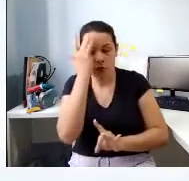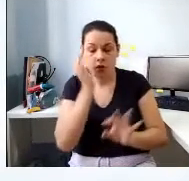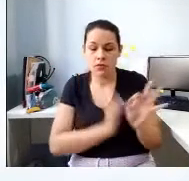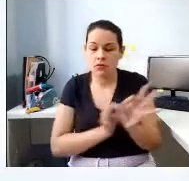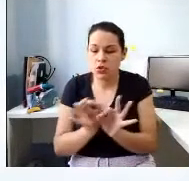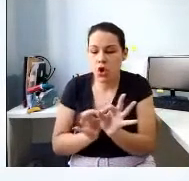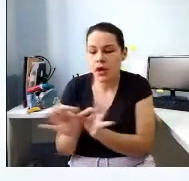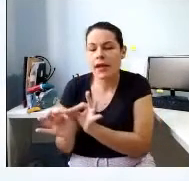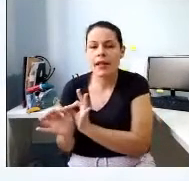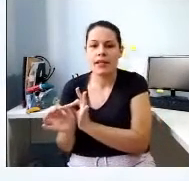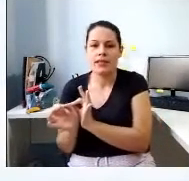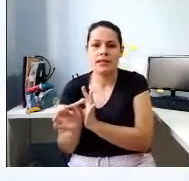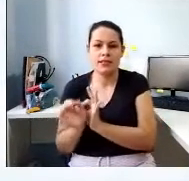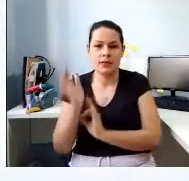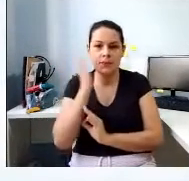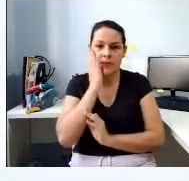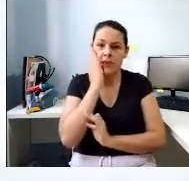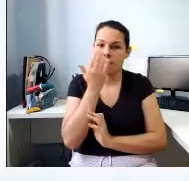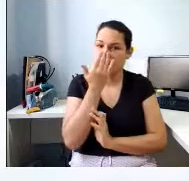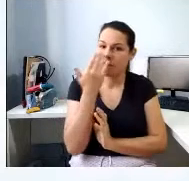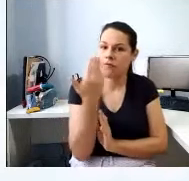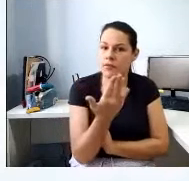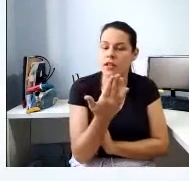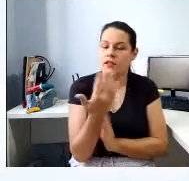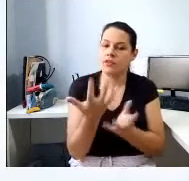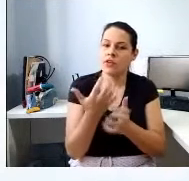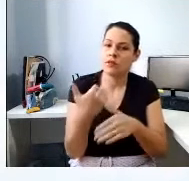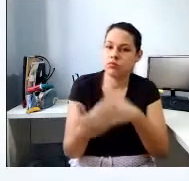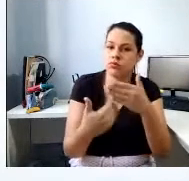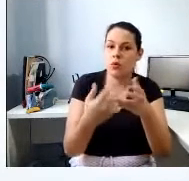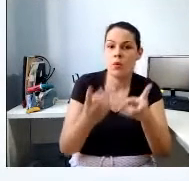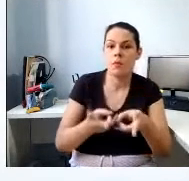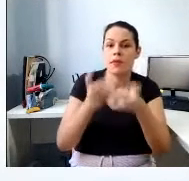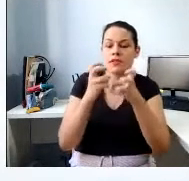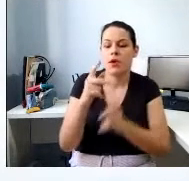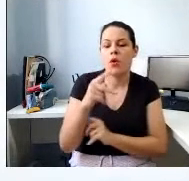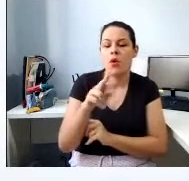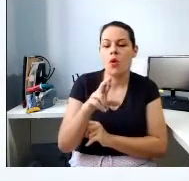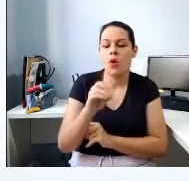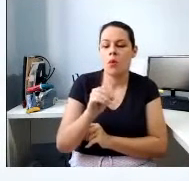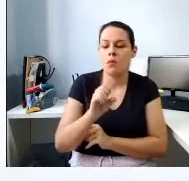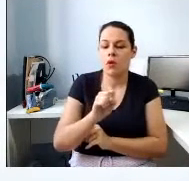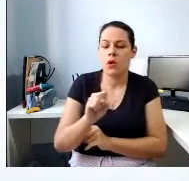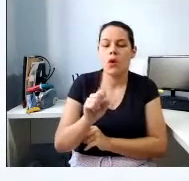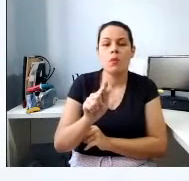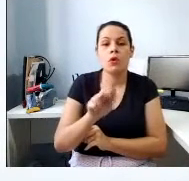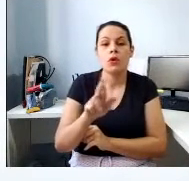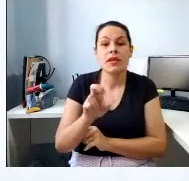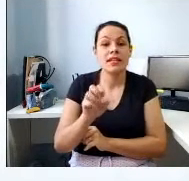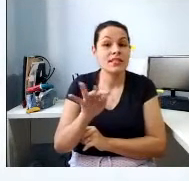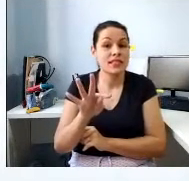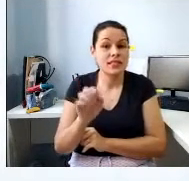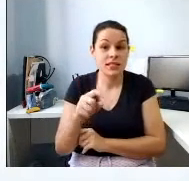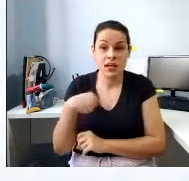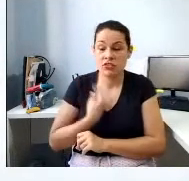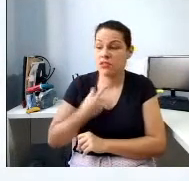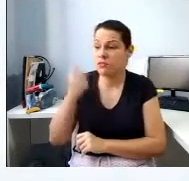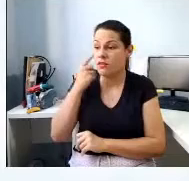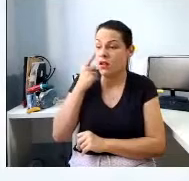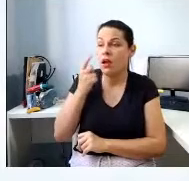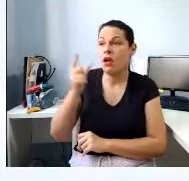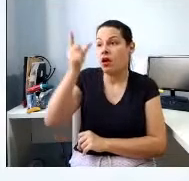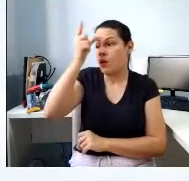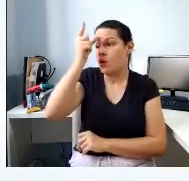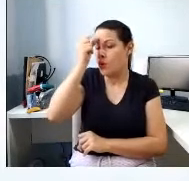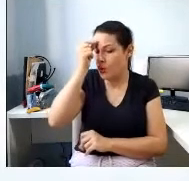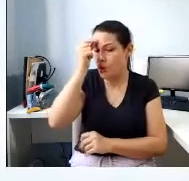modo, a partir de uma frente progressista, ou pelo menos de um olhar progressista, ver com um certo alívio, porque isso significa